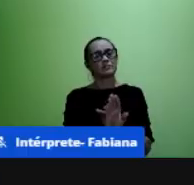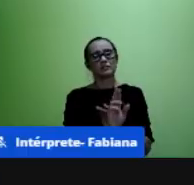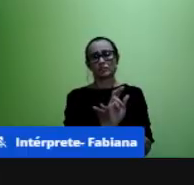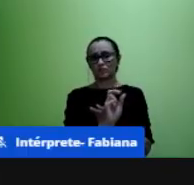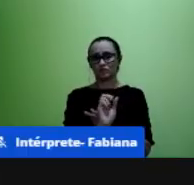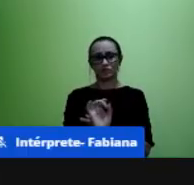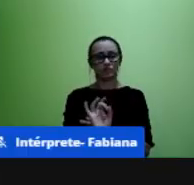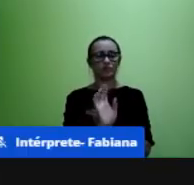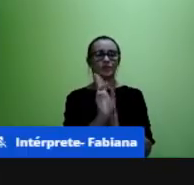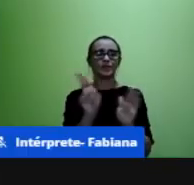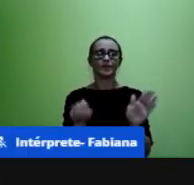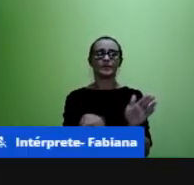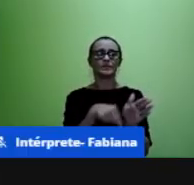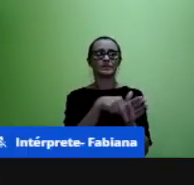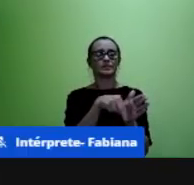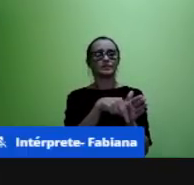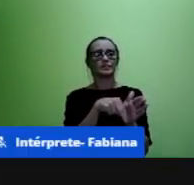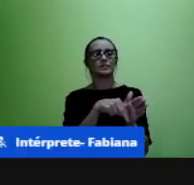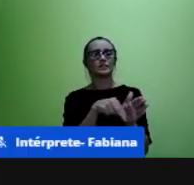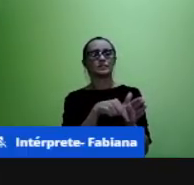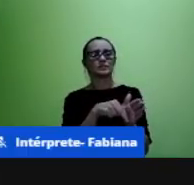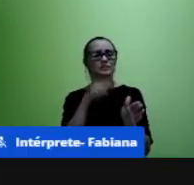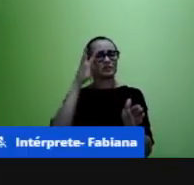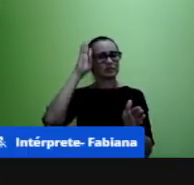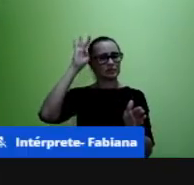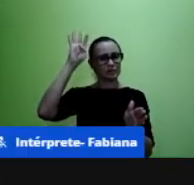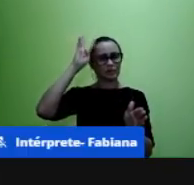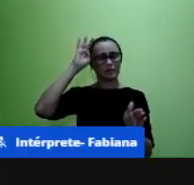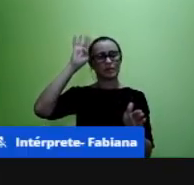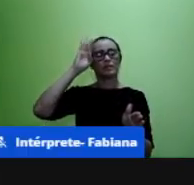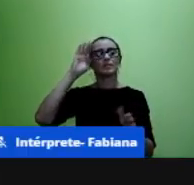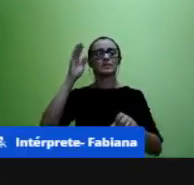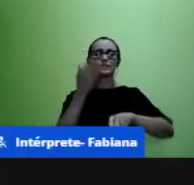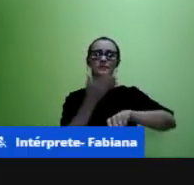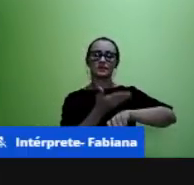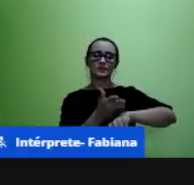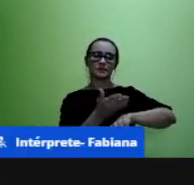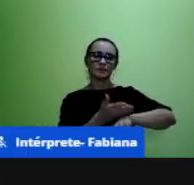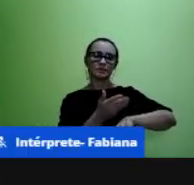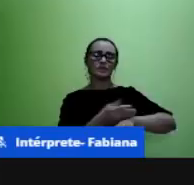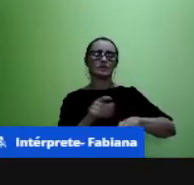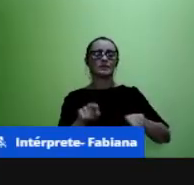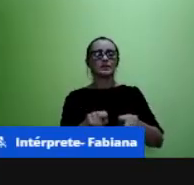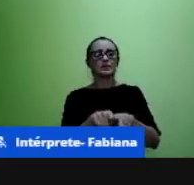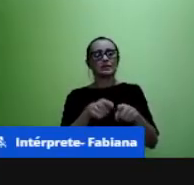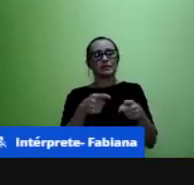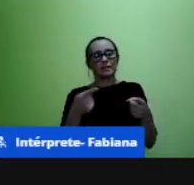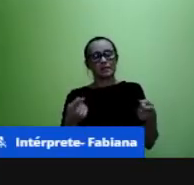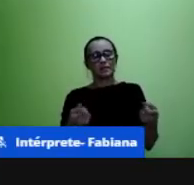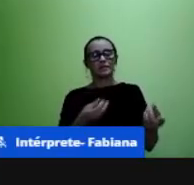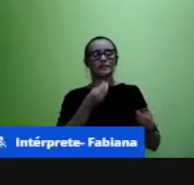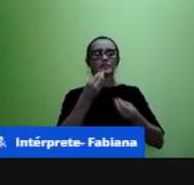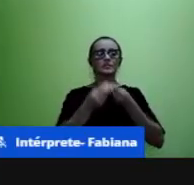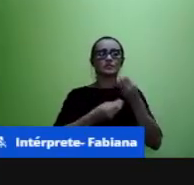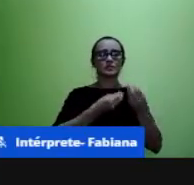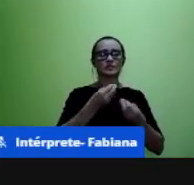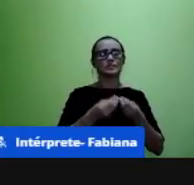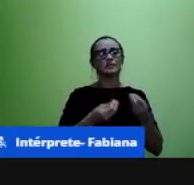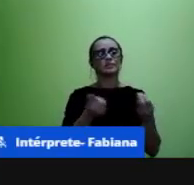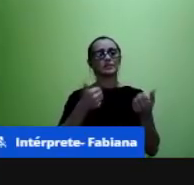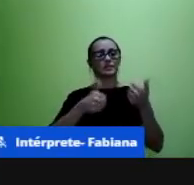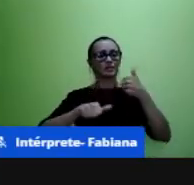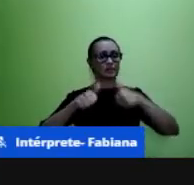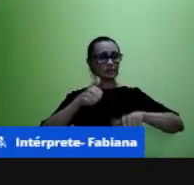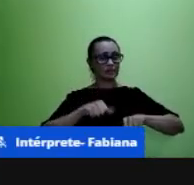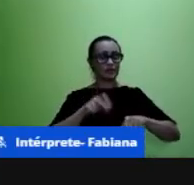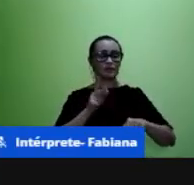das atividades, tanto teórica como prática, tá? Mas como a gente está vendo avaliação contínua, né, dentro